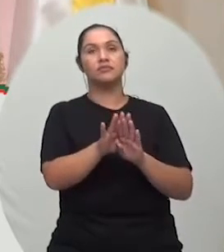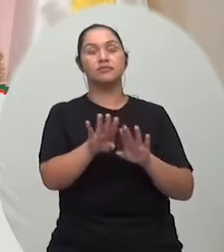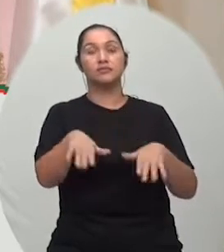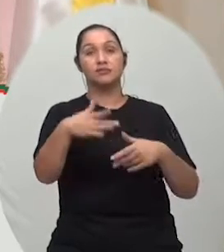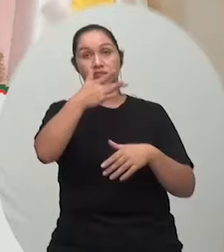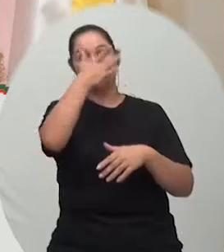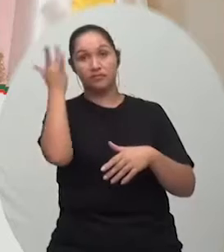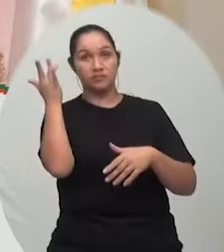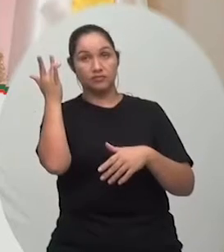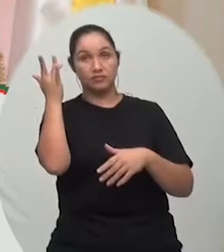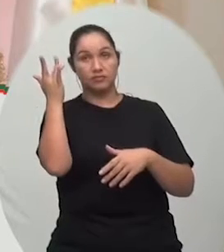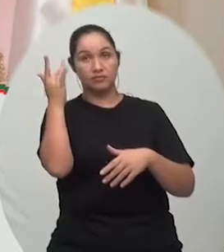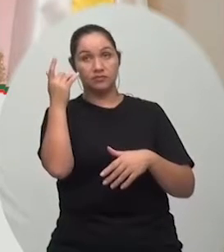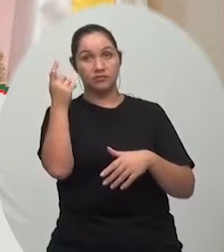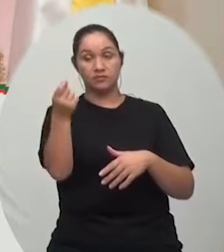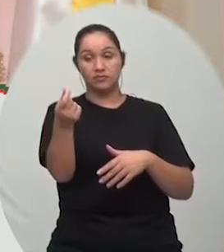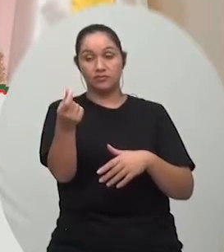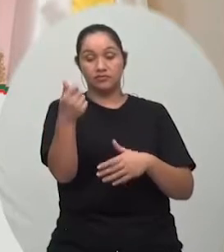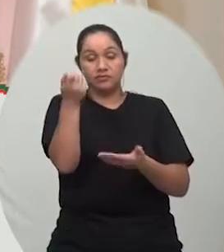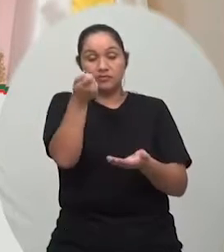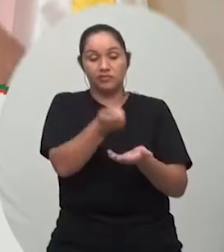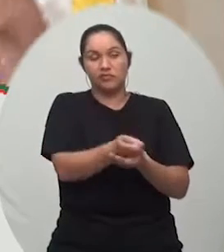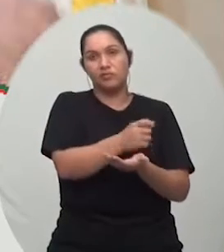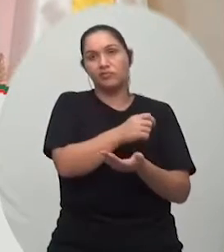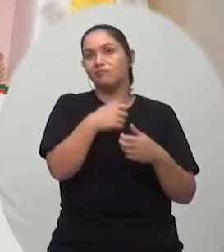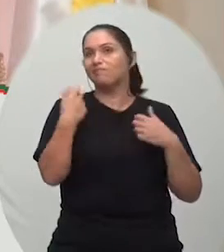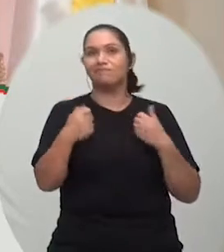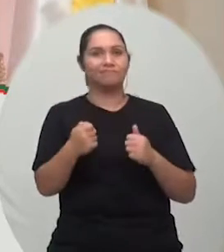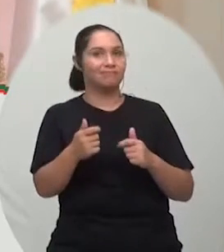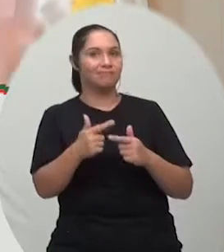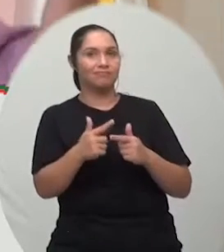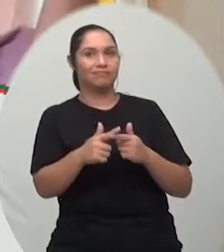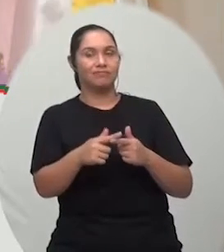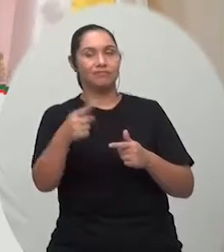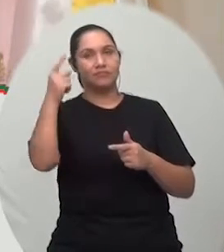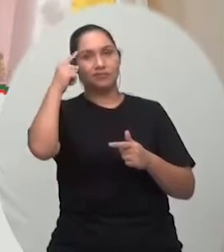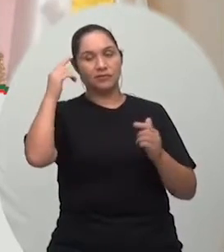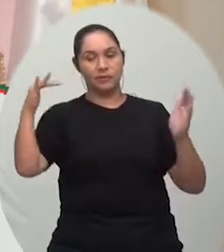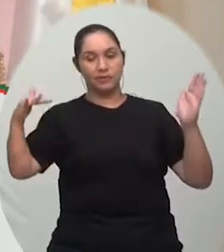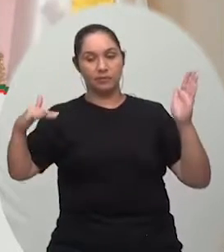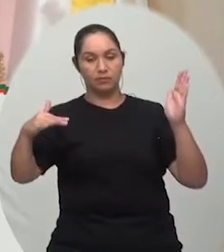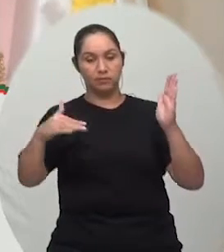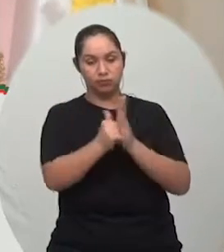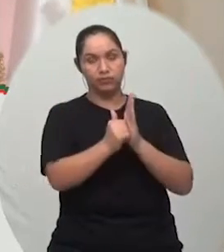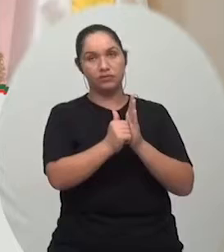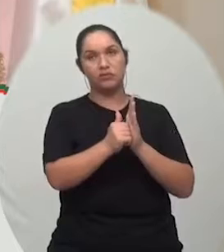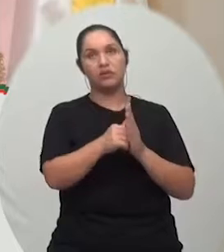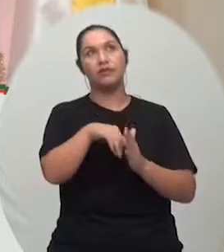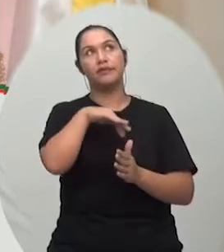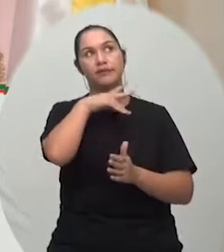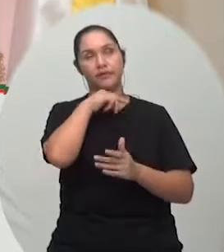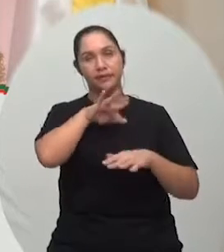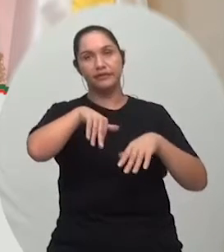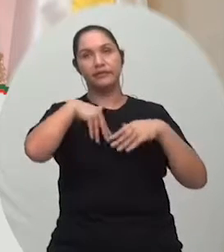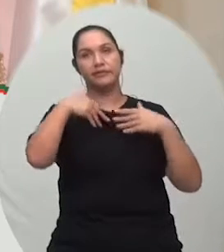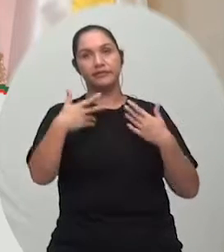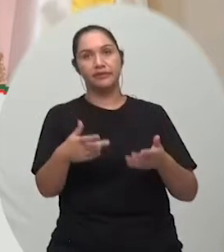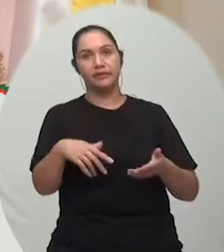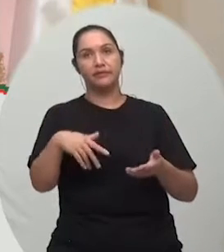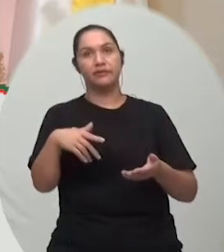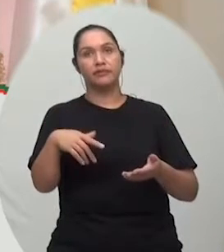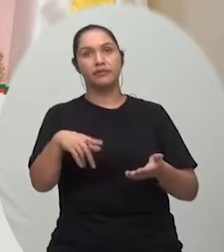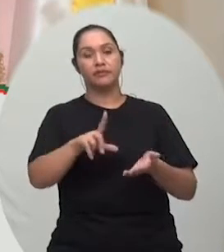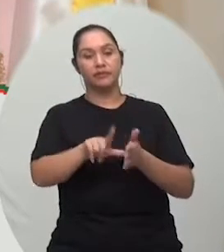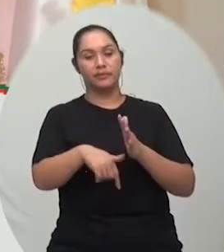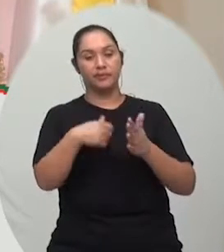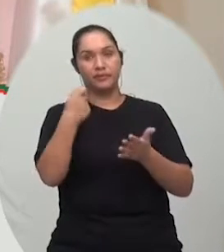livres de pagar essa taxa. Depois da desgraça, no acidente, ainda tem que gastar, né? São R$ 23,00 para ter